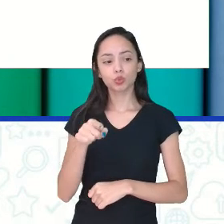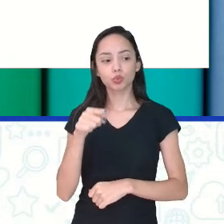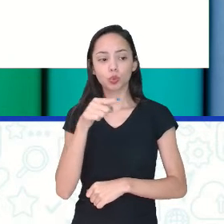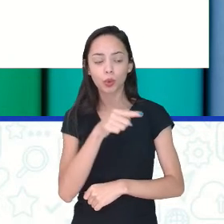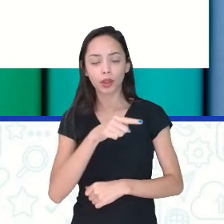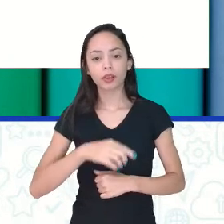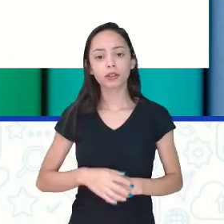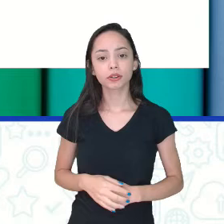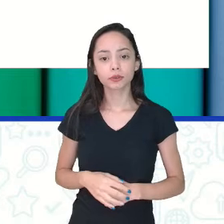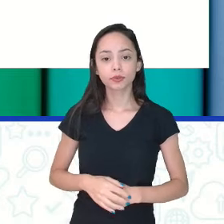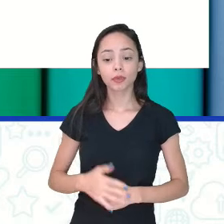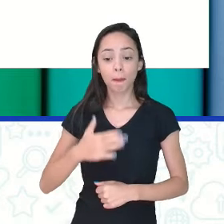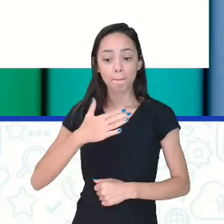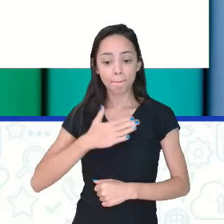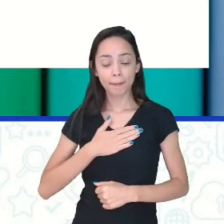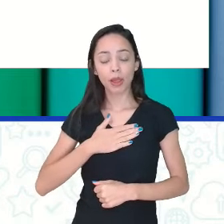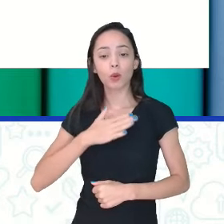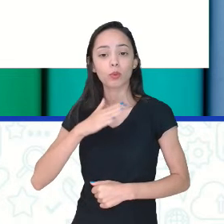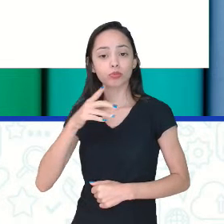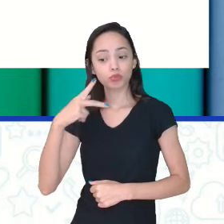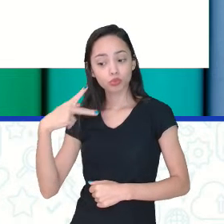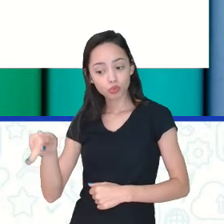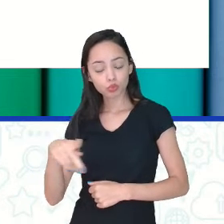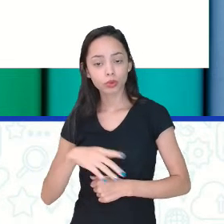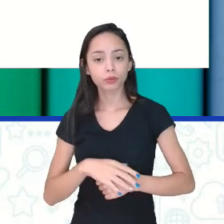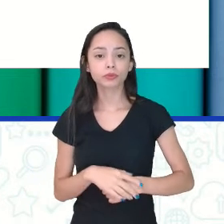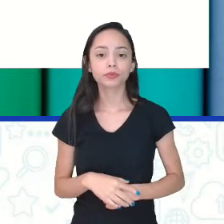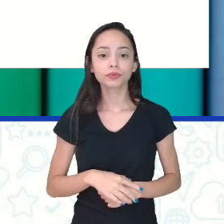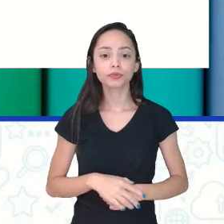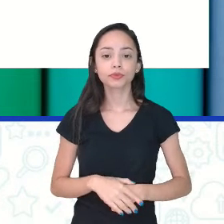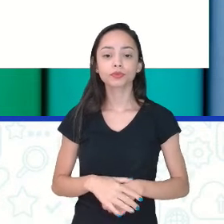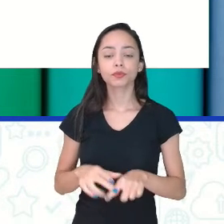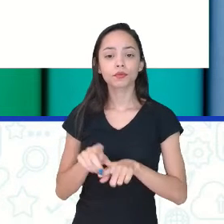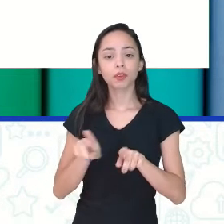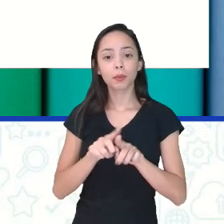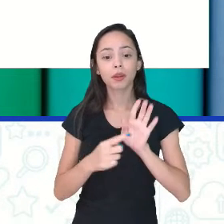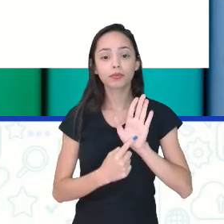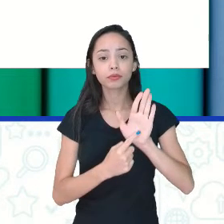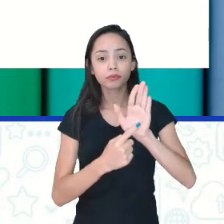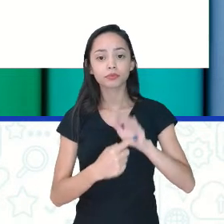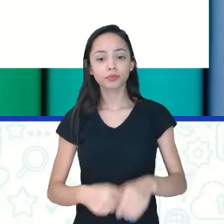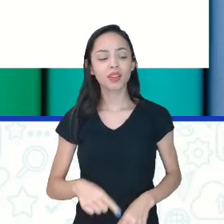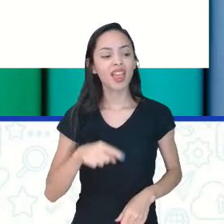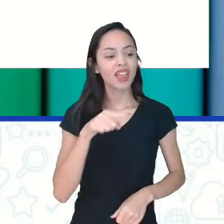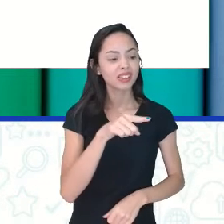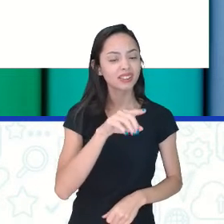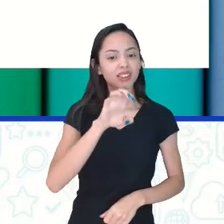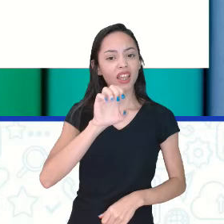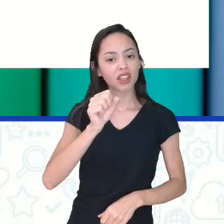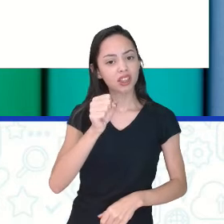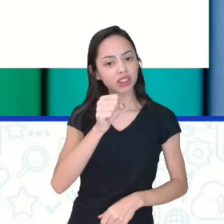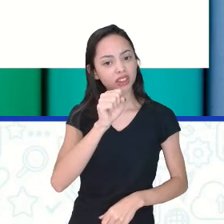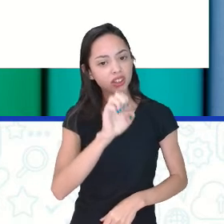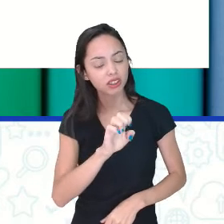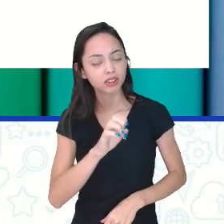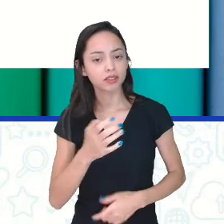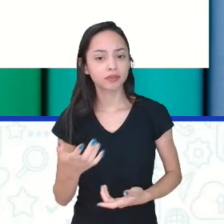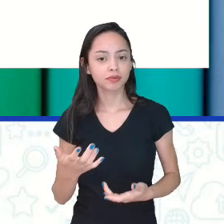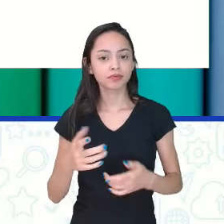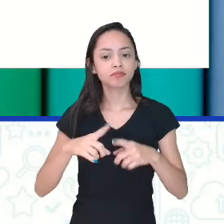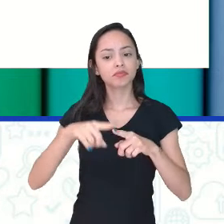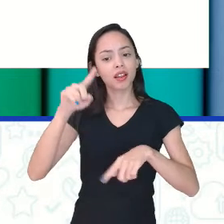Os possessivos, meu, minha, teu, tua. Os demonstrativos, este e aquele. Os relativos,